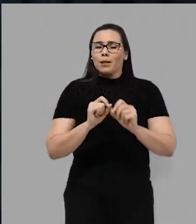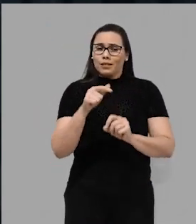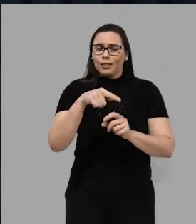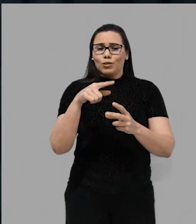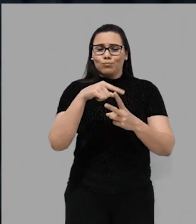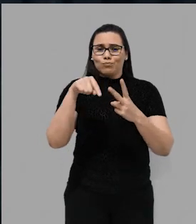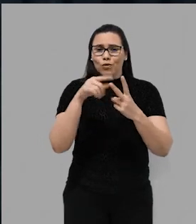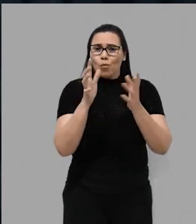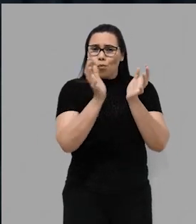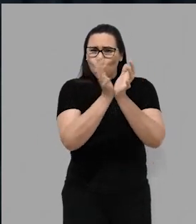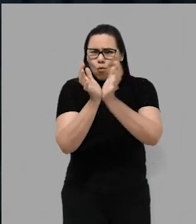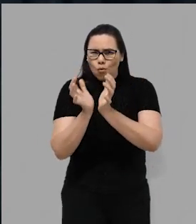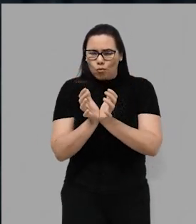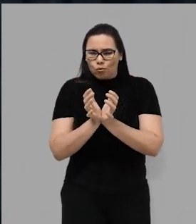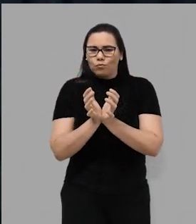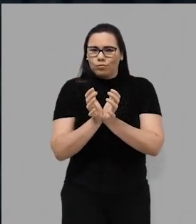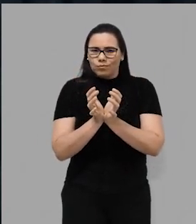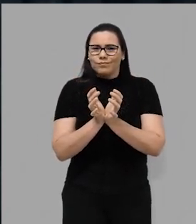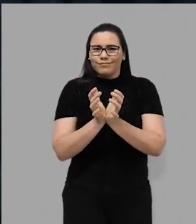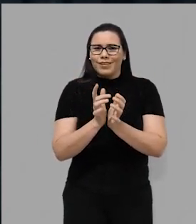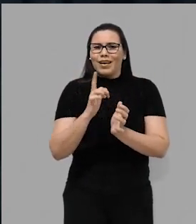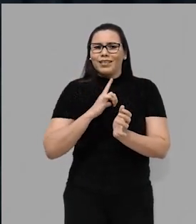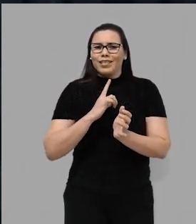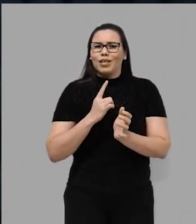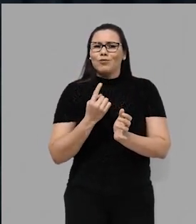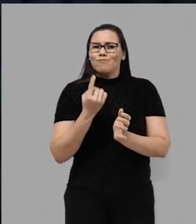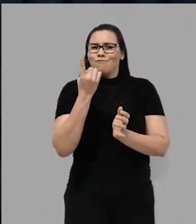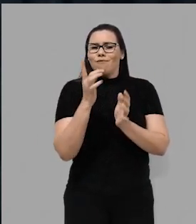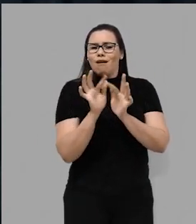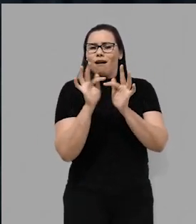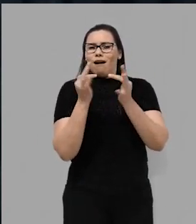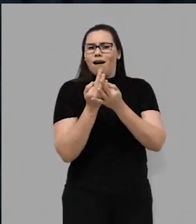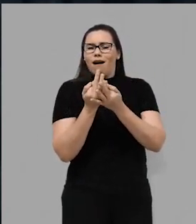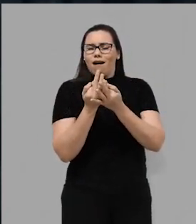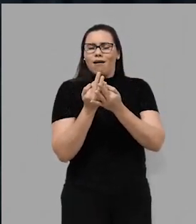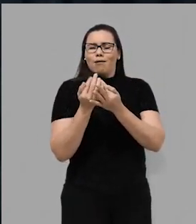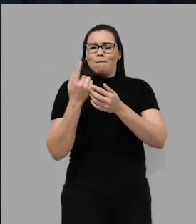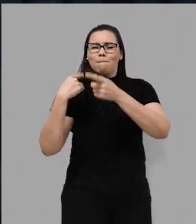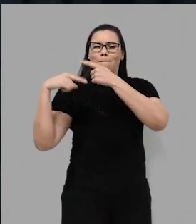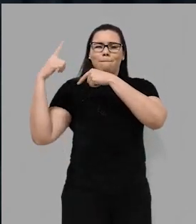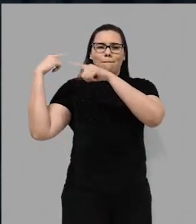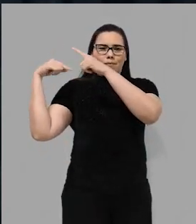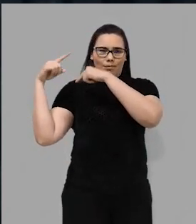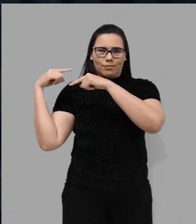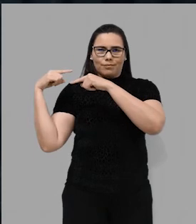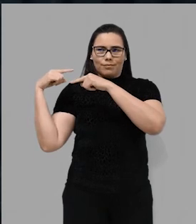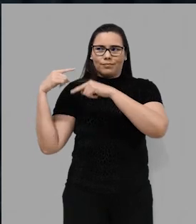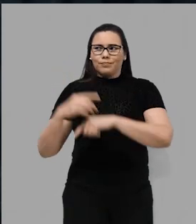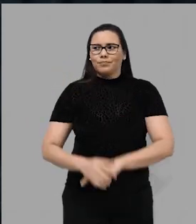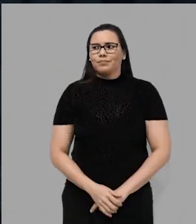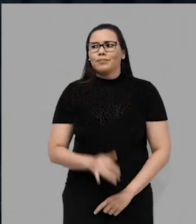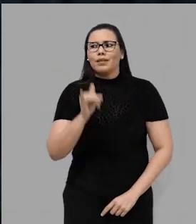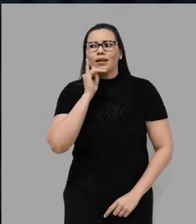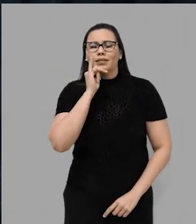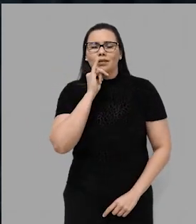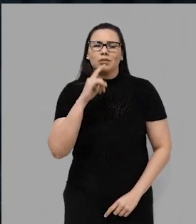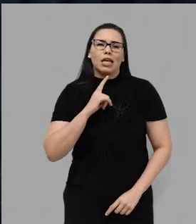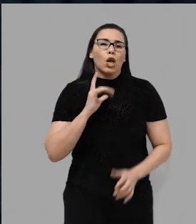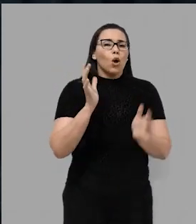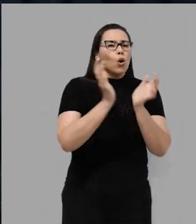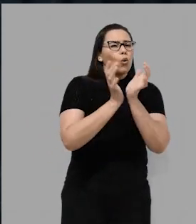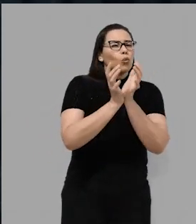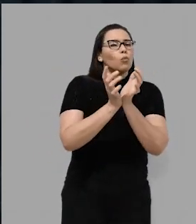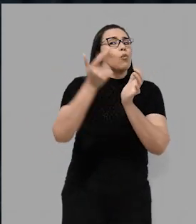desse grupo descendem de um mesmo ancestral comum. Por isso que é monofilético. Por exemplo, se eu fizer um outro grupo, ó, se eu formar